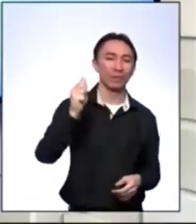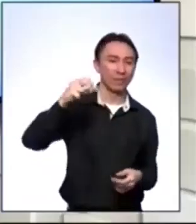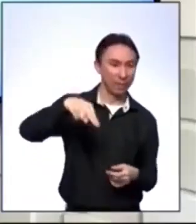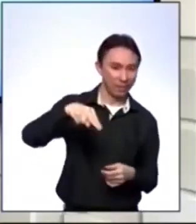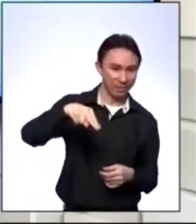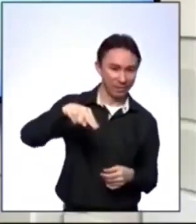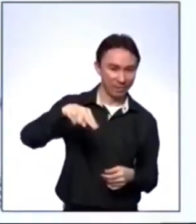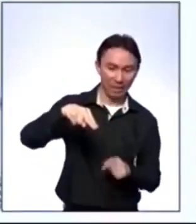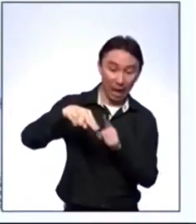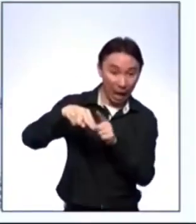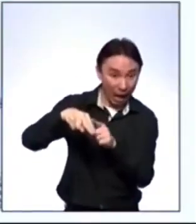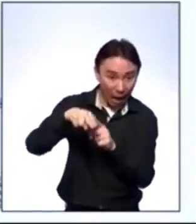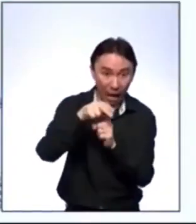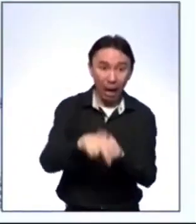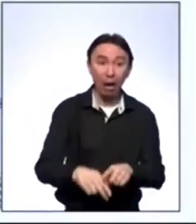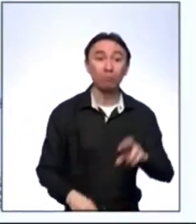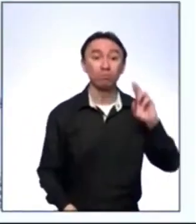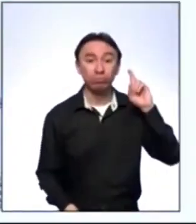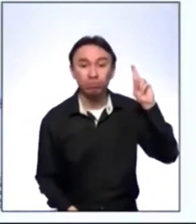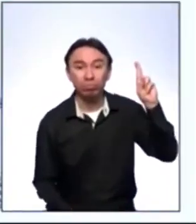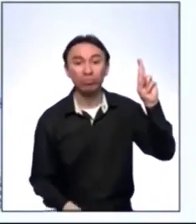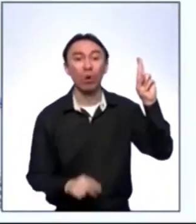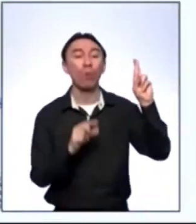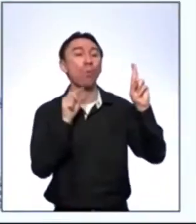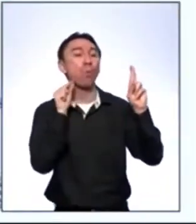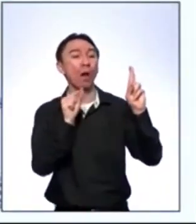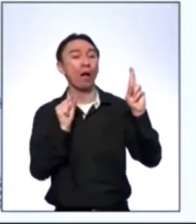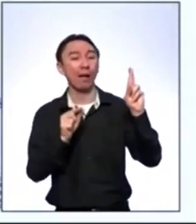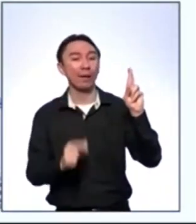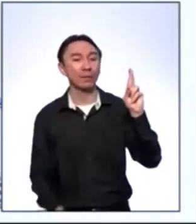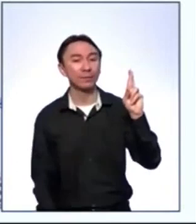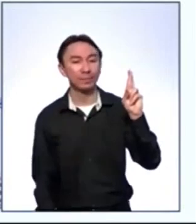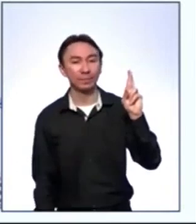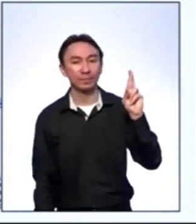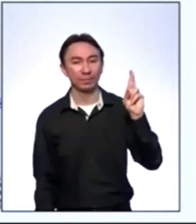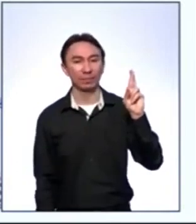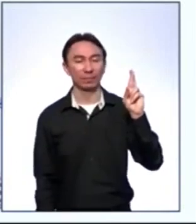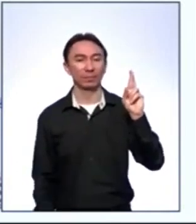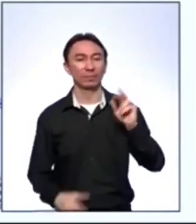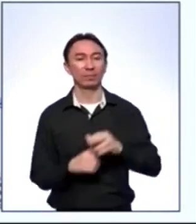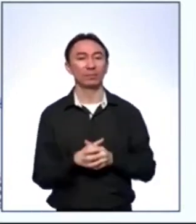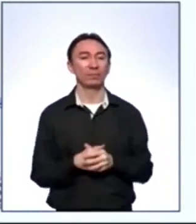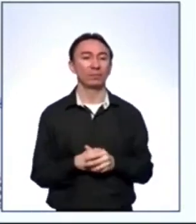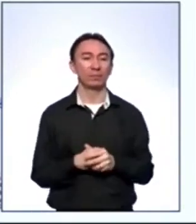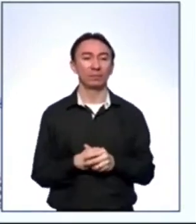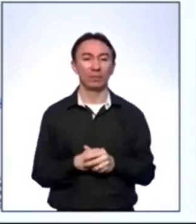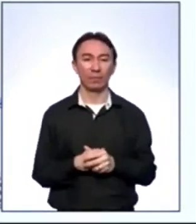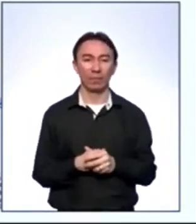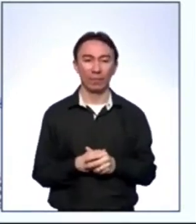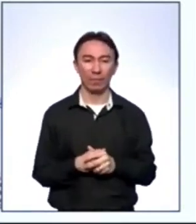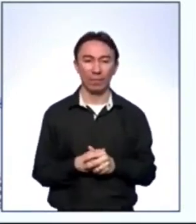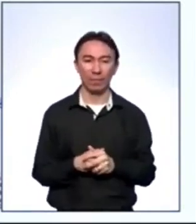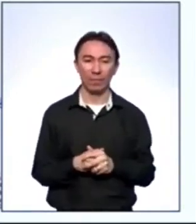responsável, olha aqui, olha lá, responsável por